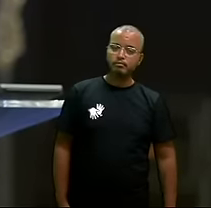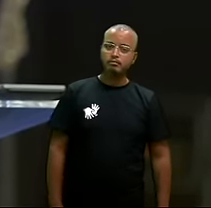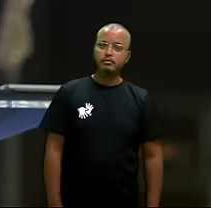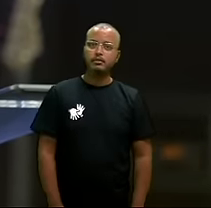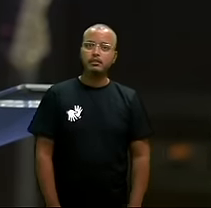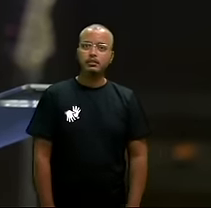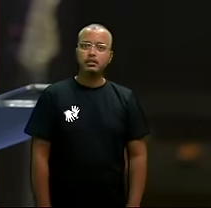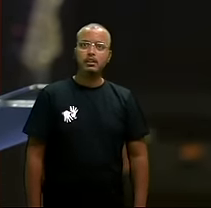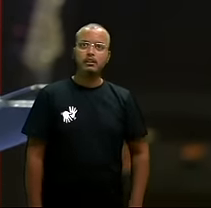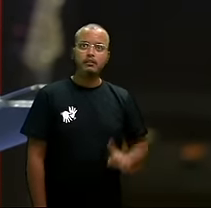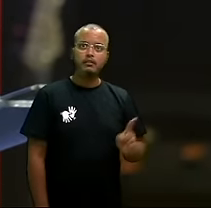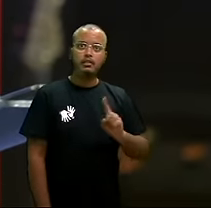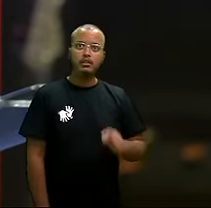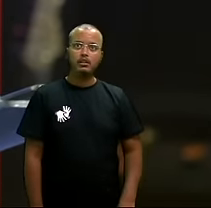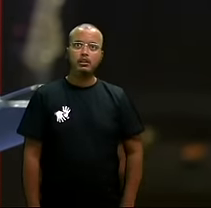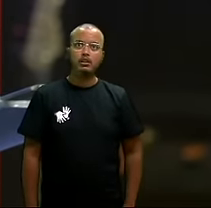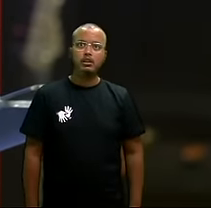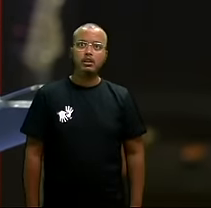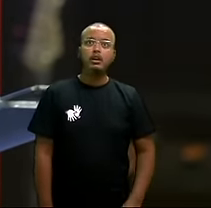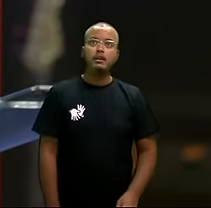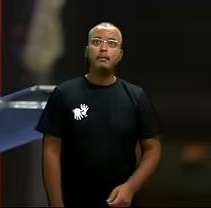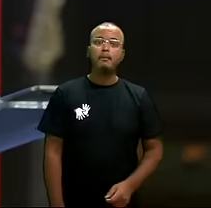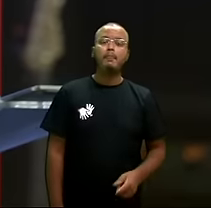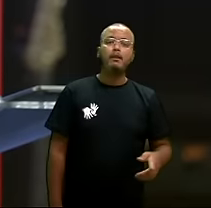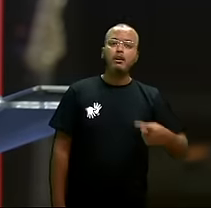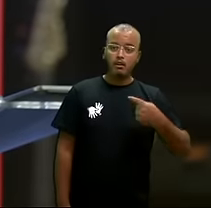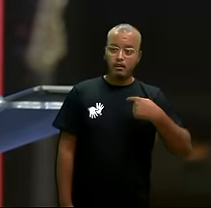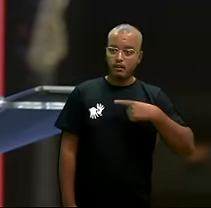não. Estou mandando uma passagem para você, vamos para Guatemala.